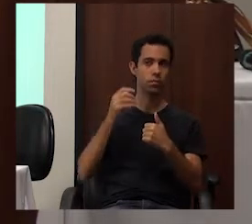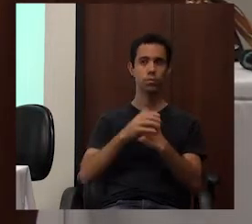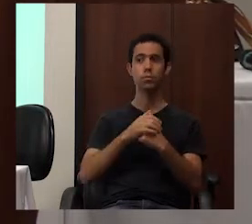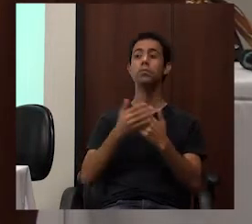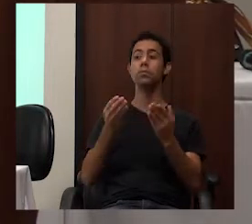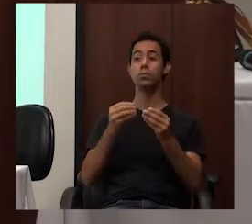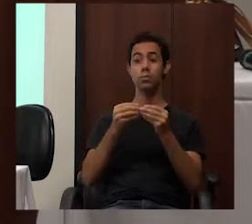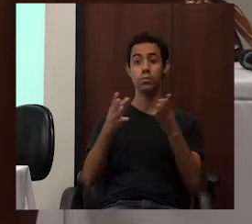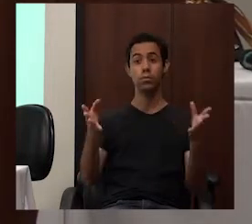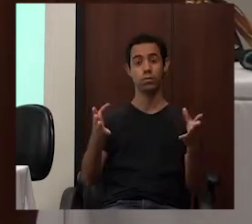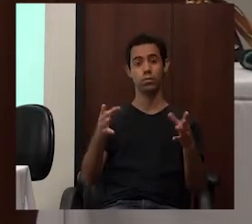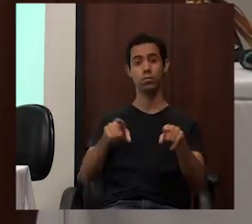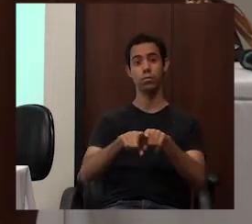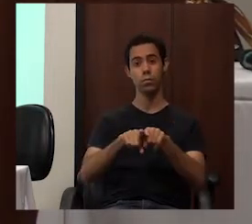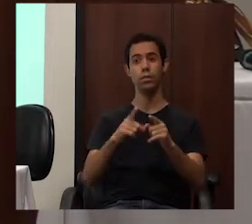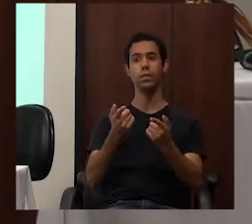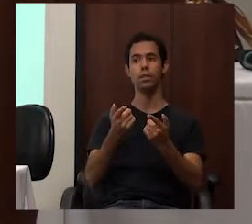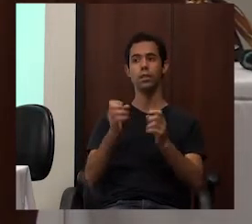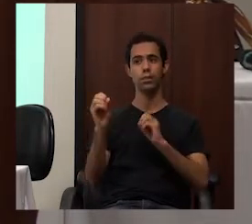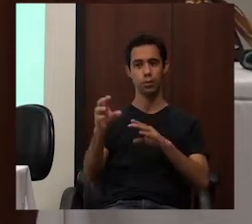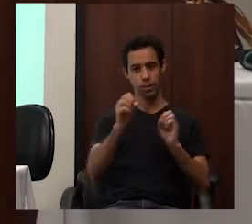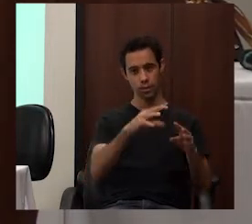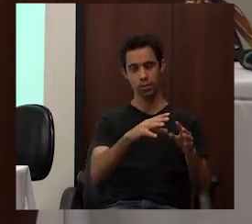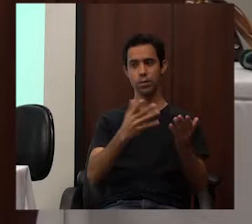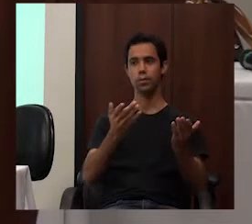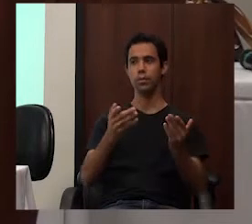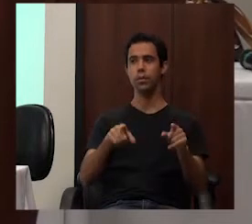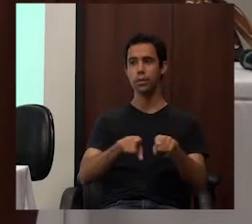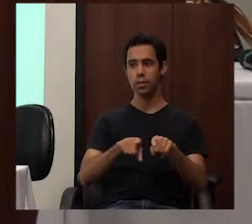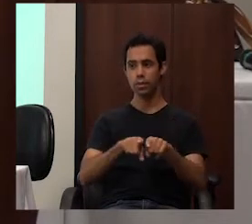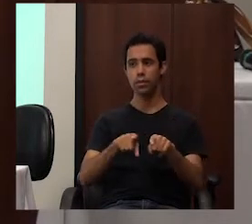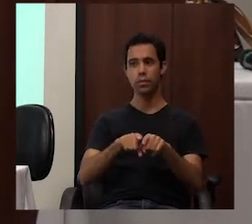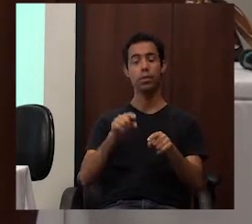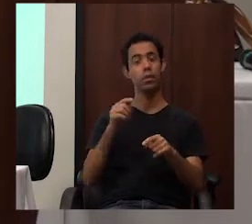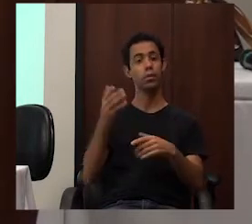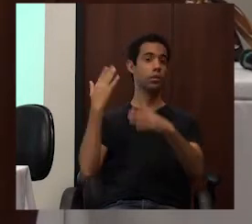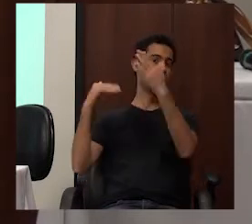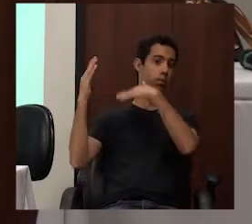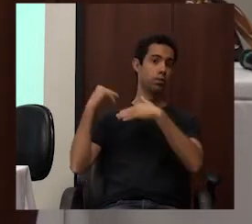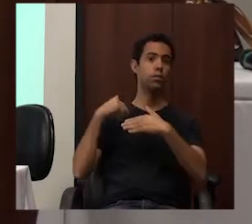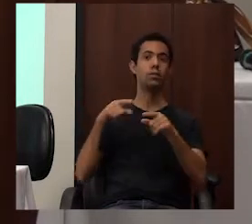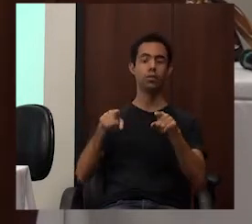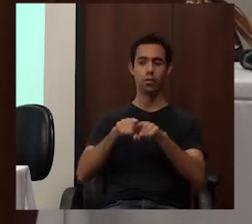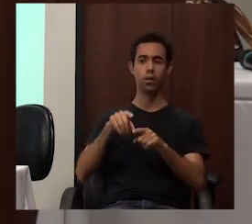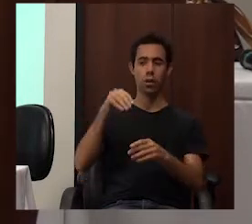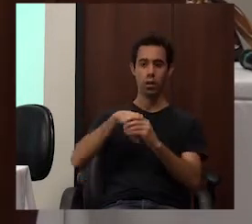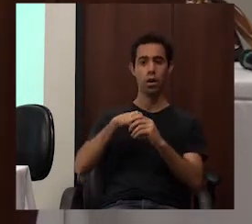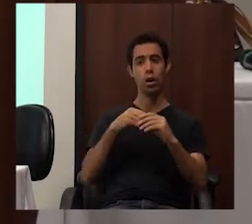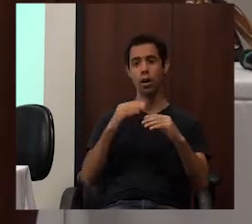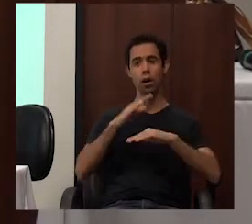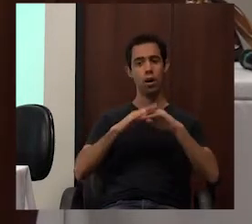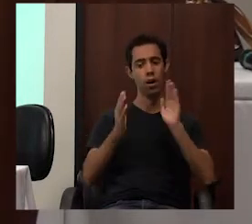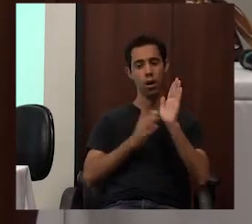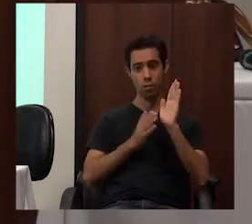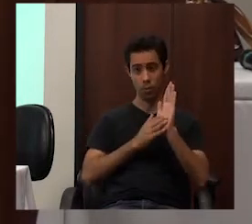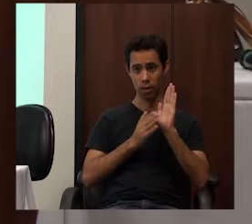dado preferência à educação e, naquela ocasião, tivesse feito um planejamento para que as